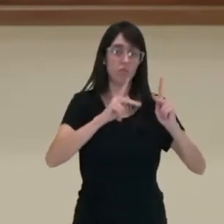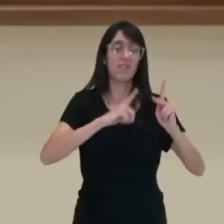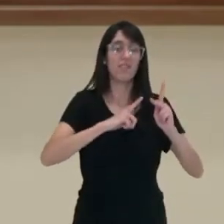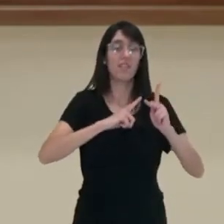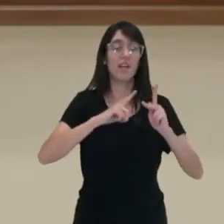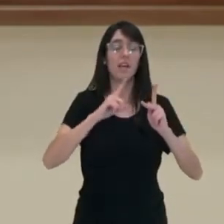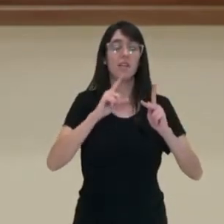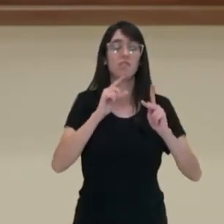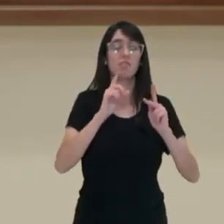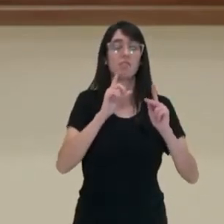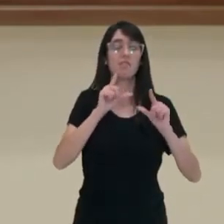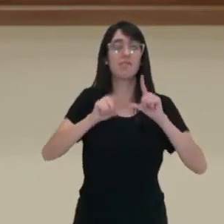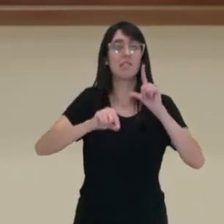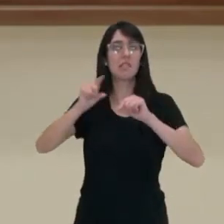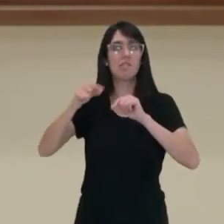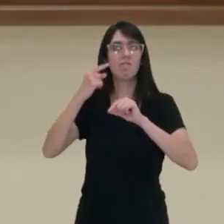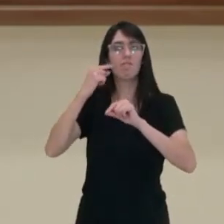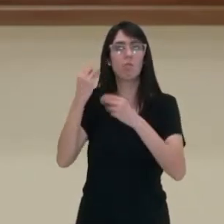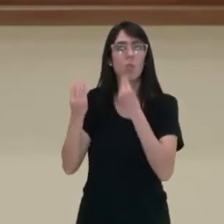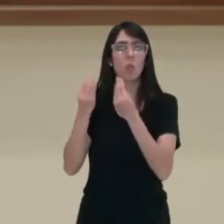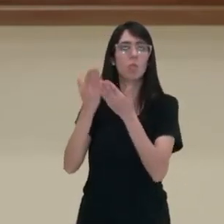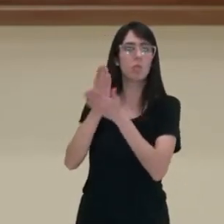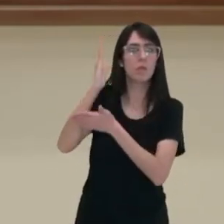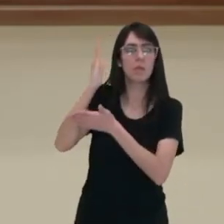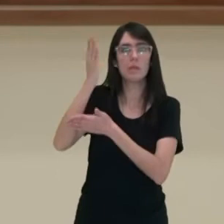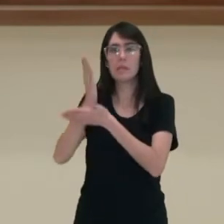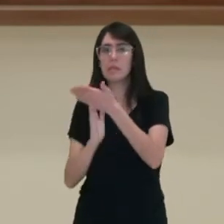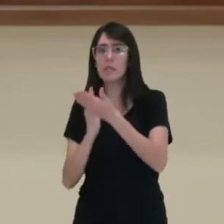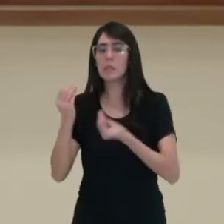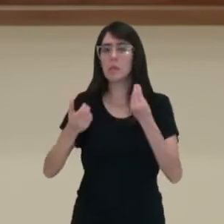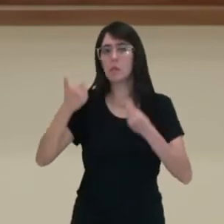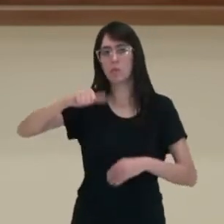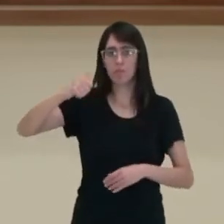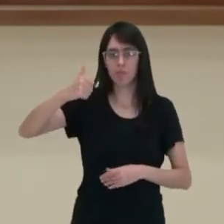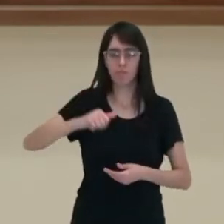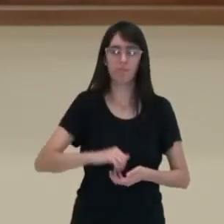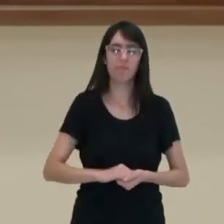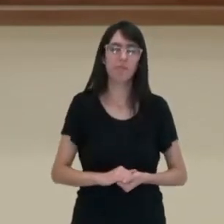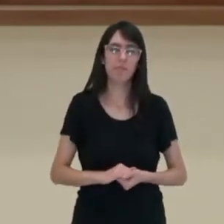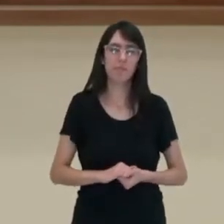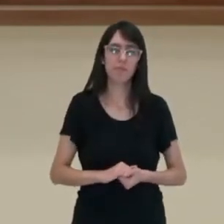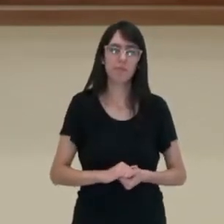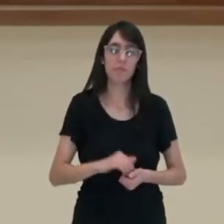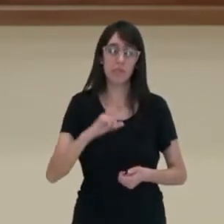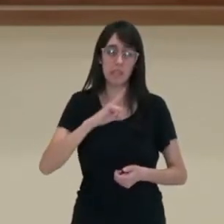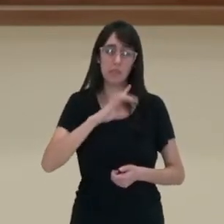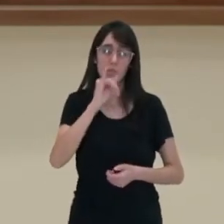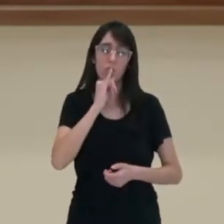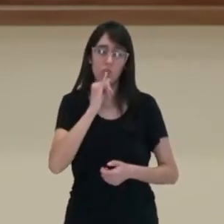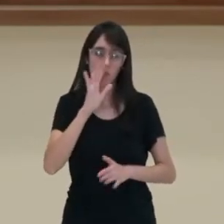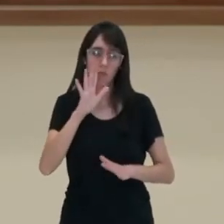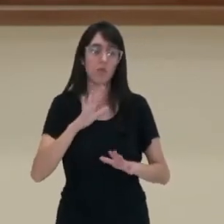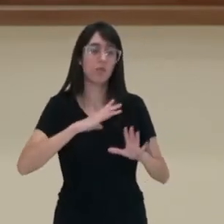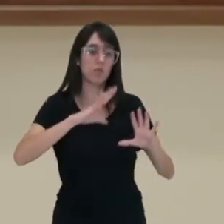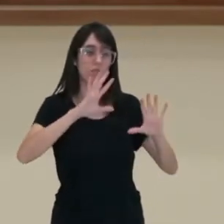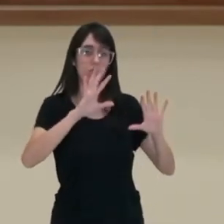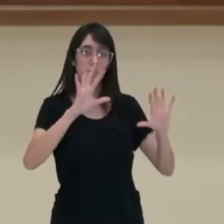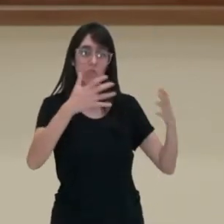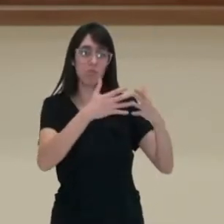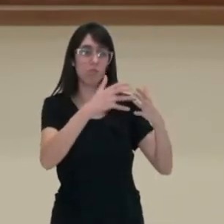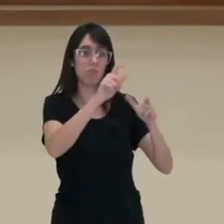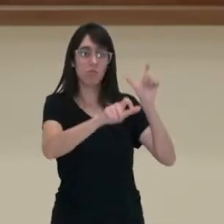vagas dessa universidade. Poderíamos dividir assim, quem merece passar no vestibular,